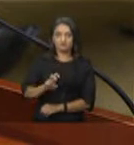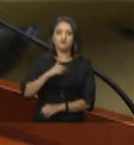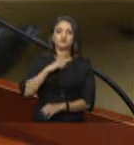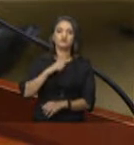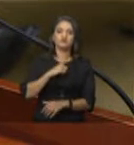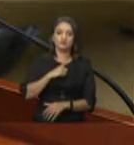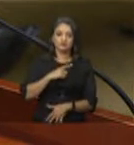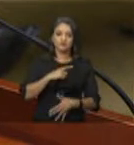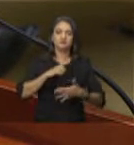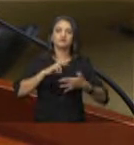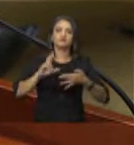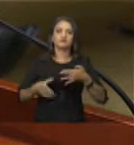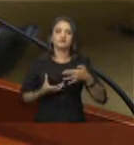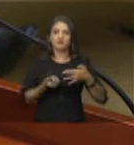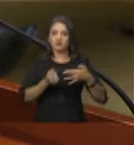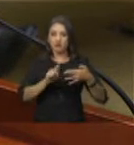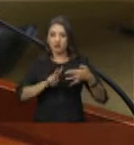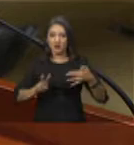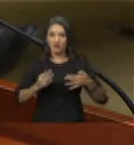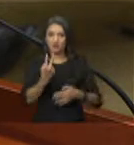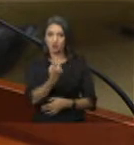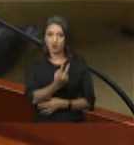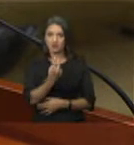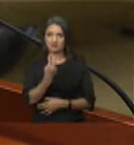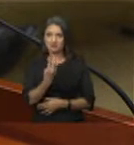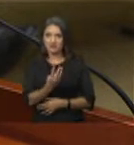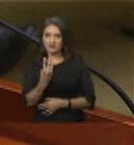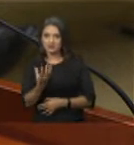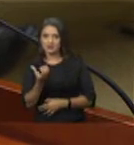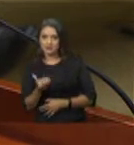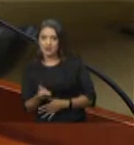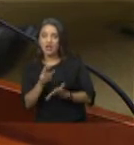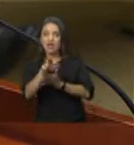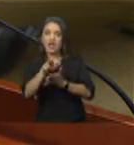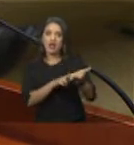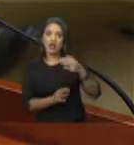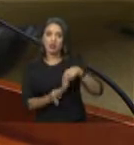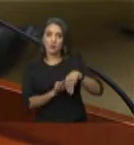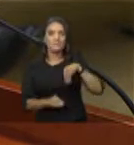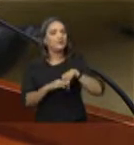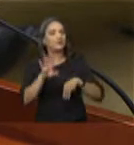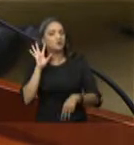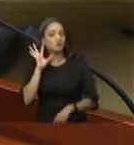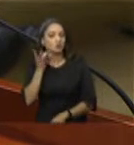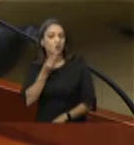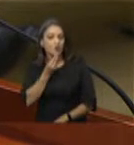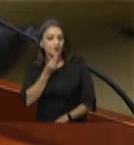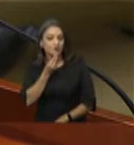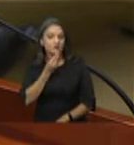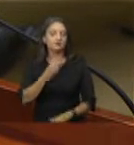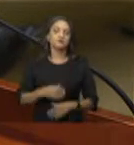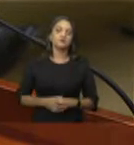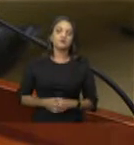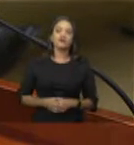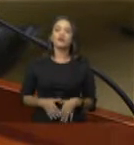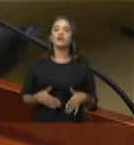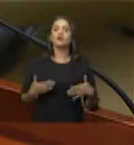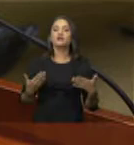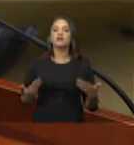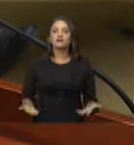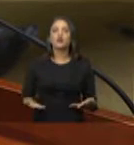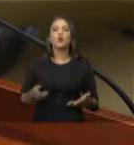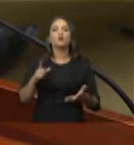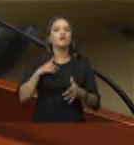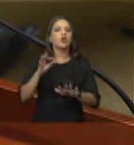3 meses 3 meses da relatoria do Ministro Dias sofre no pleno se examina caso